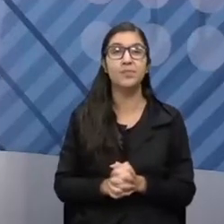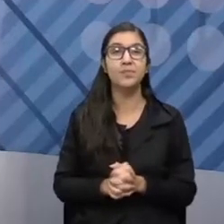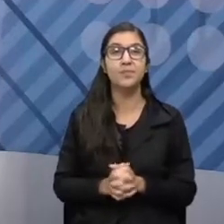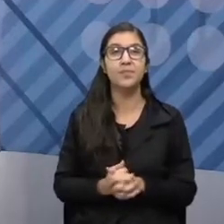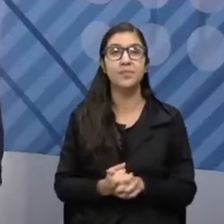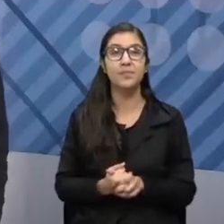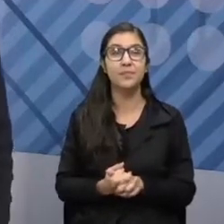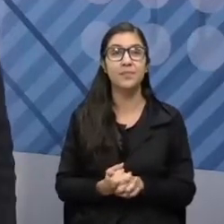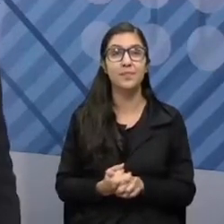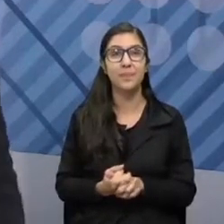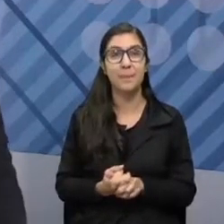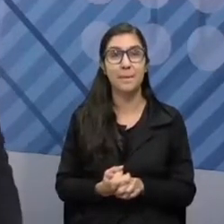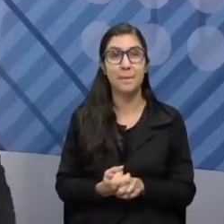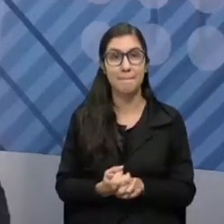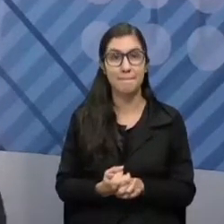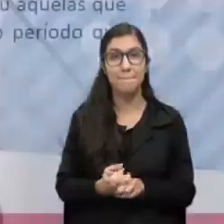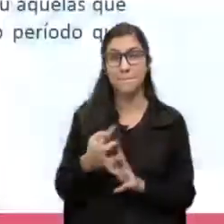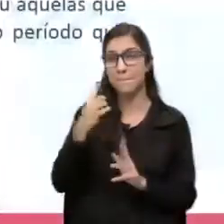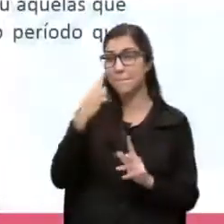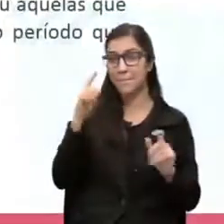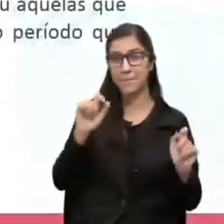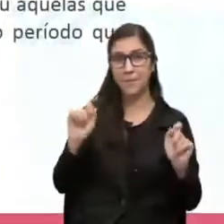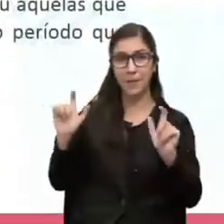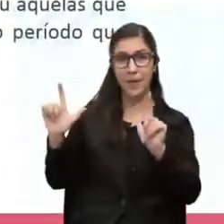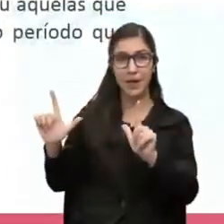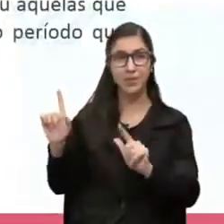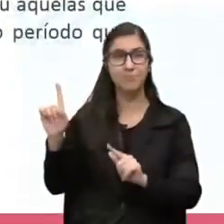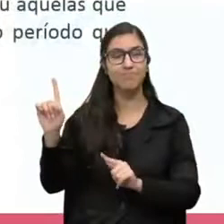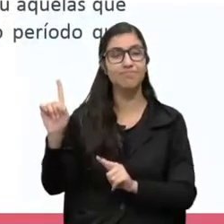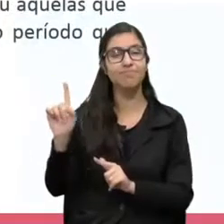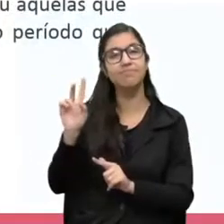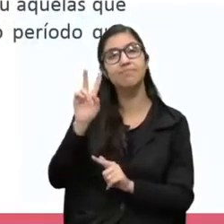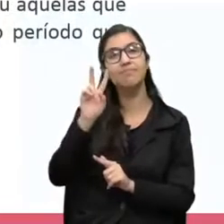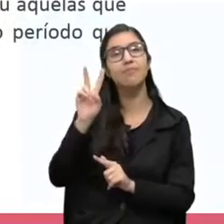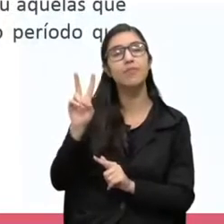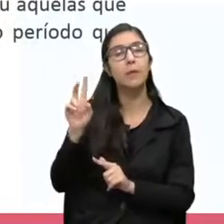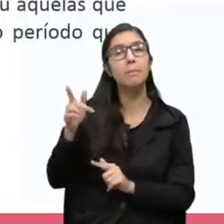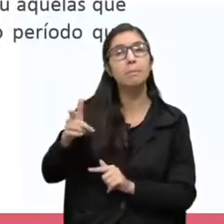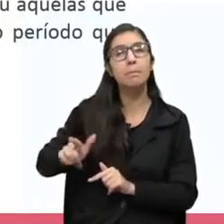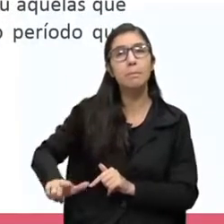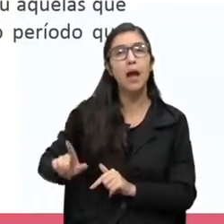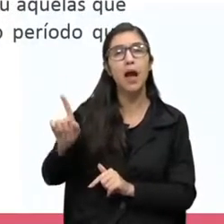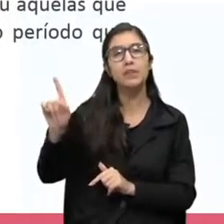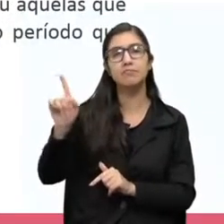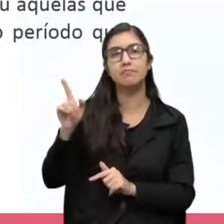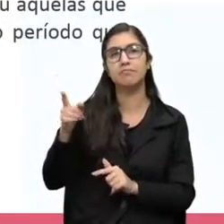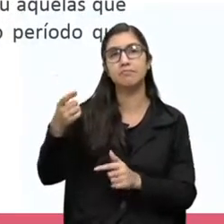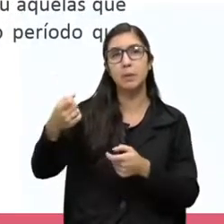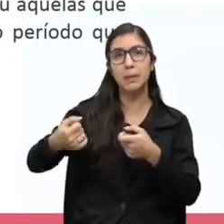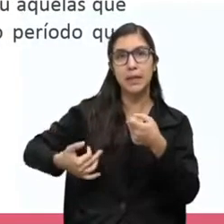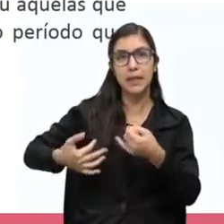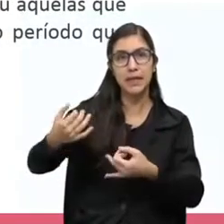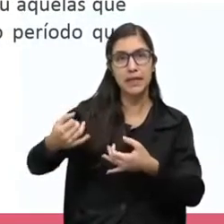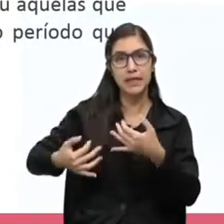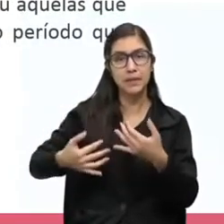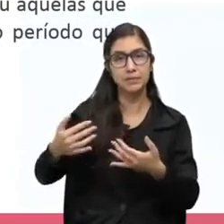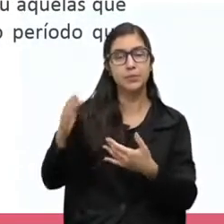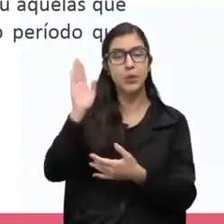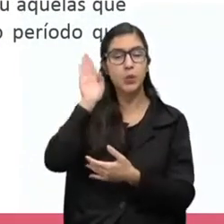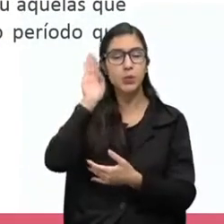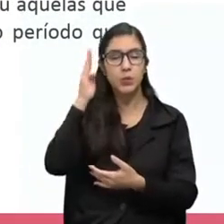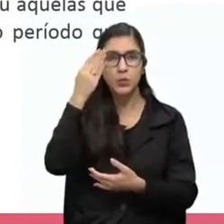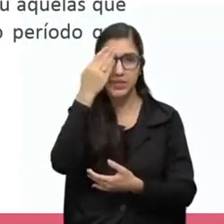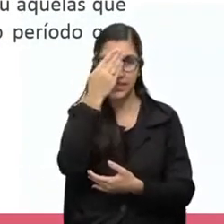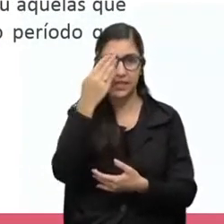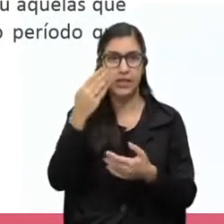certo? Vamos ao quadro ver o que mais traz para nós a